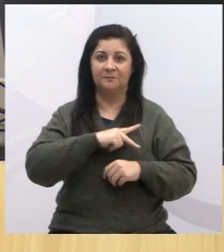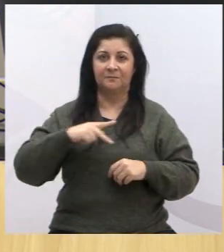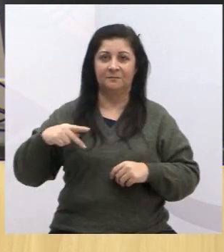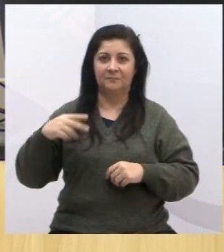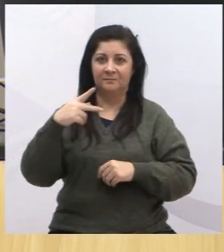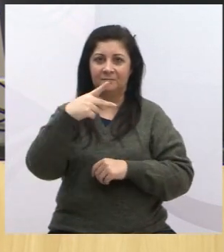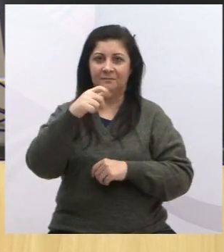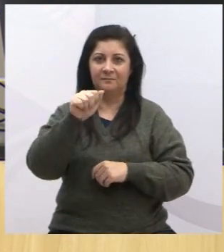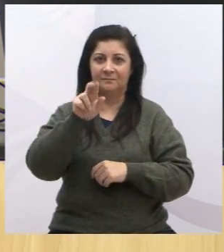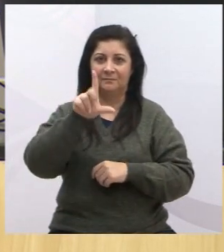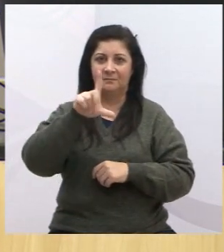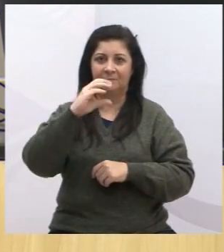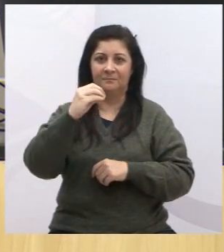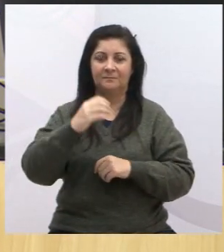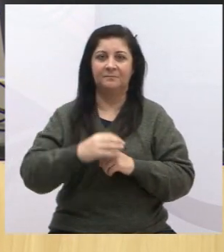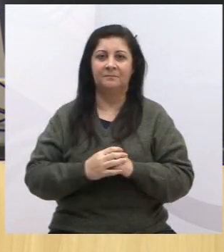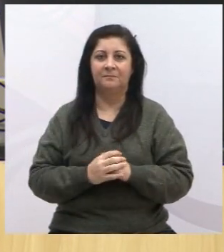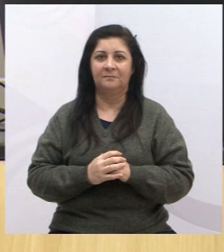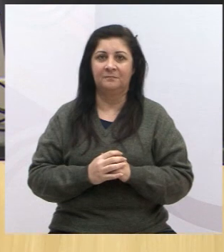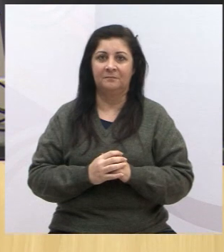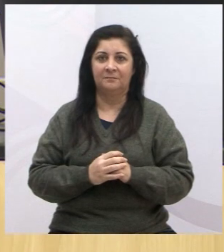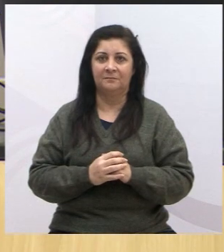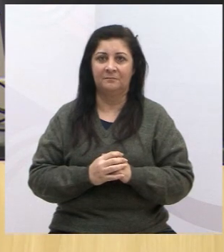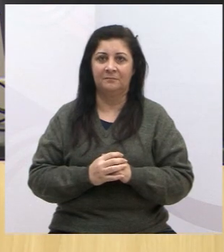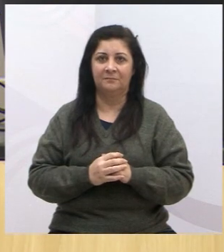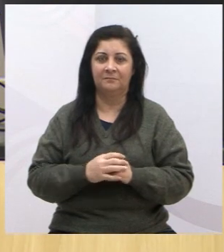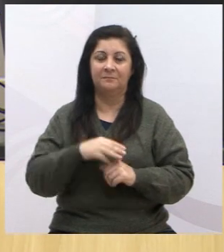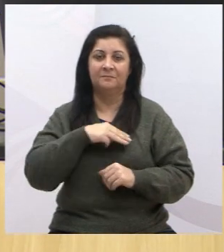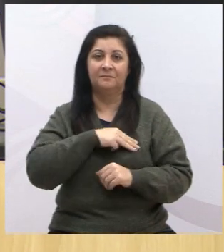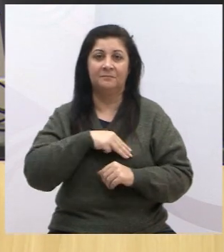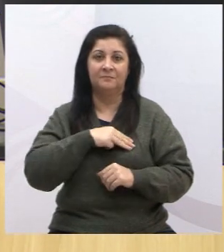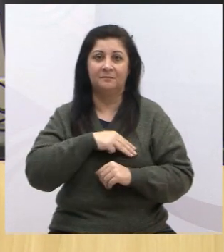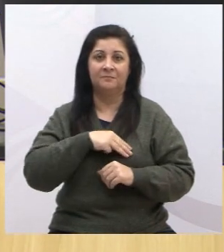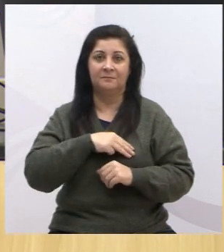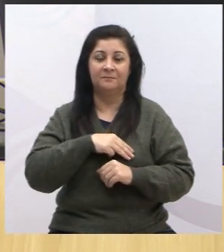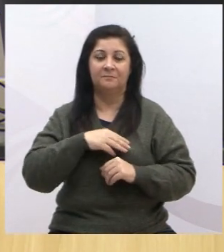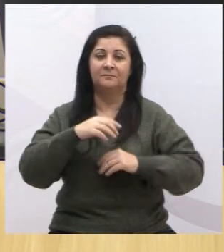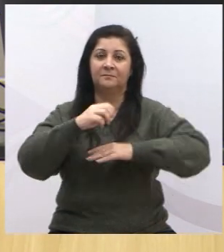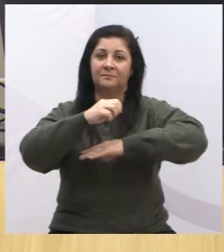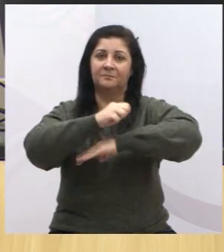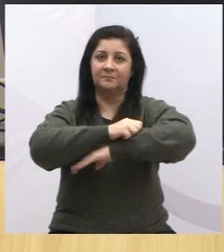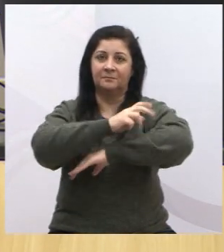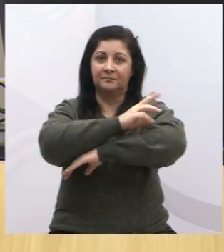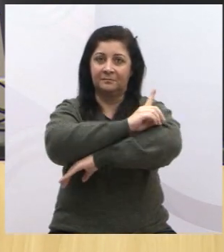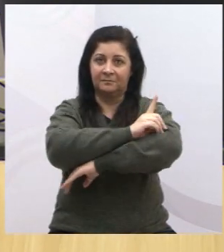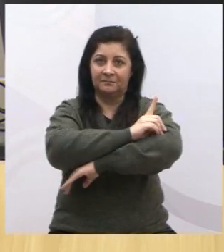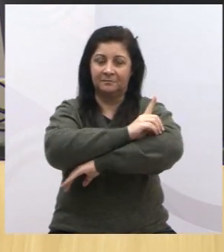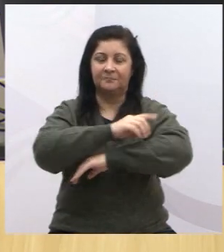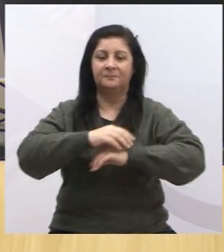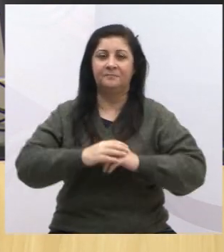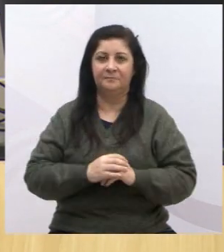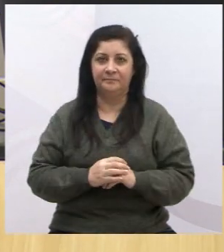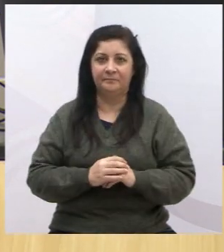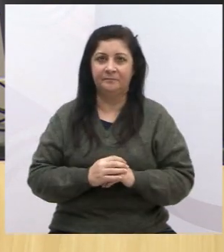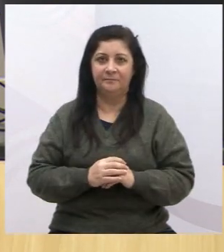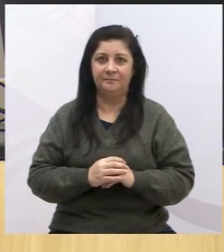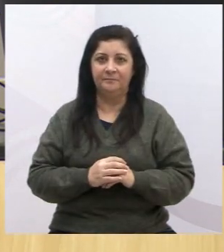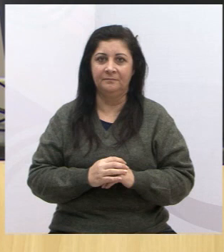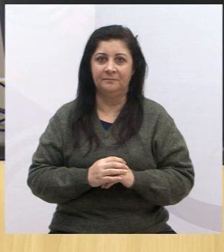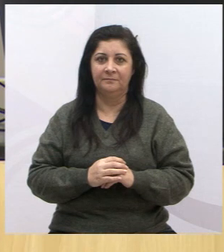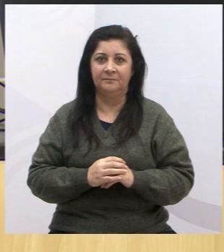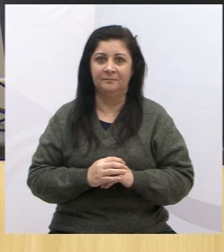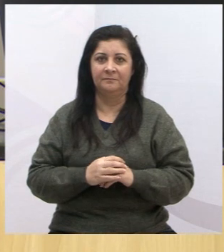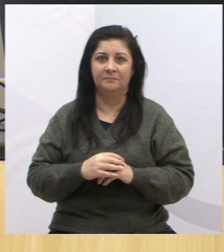Paulo Silvano Meireles Lopes, missionário da Igreja Evangélica Assembleia de Deus, Ministério de Madureira, em Santana